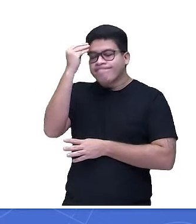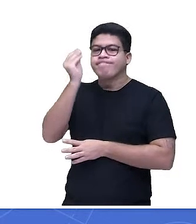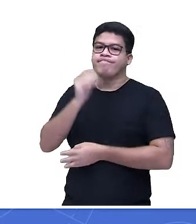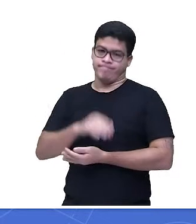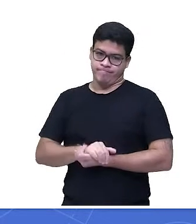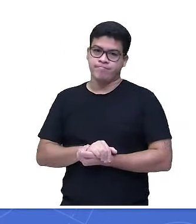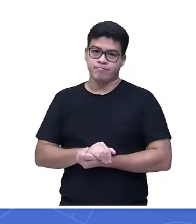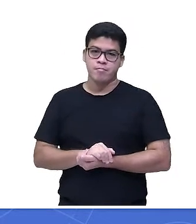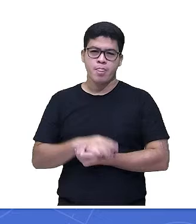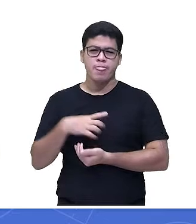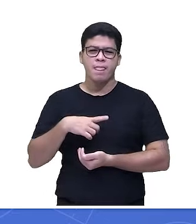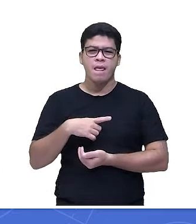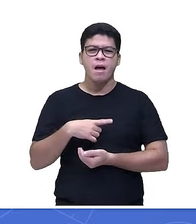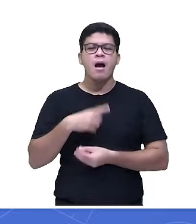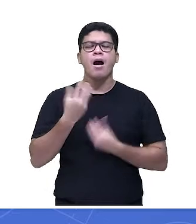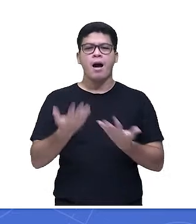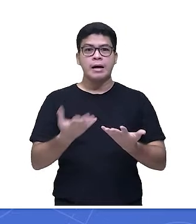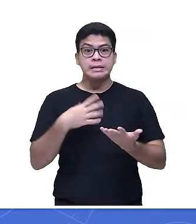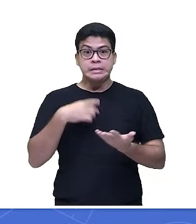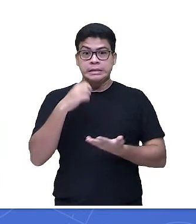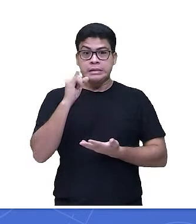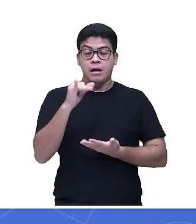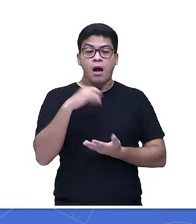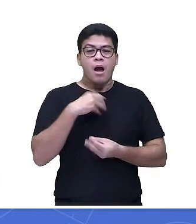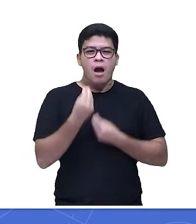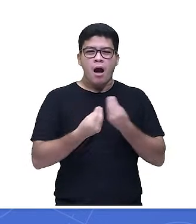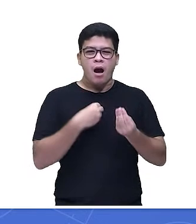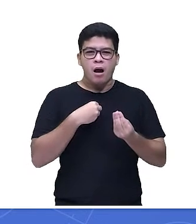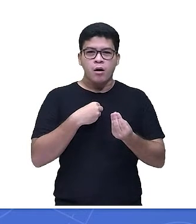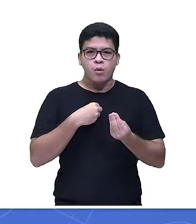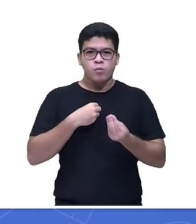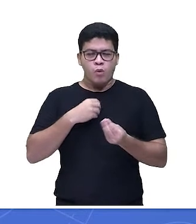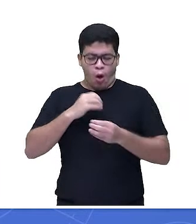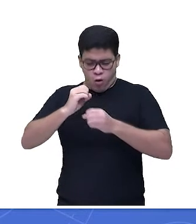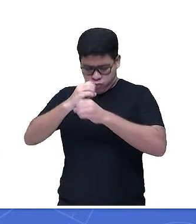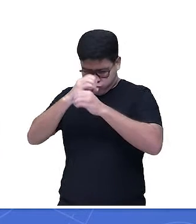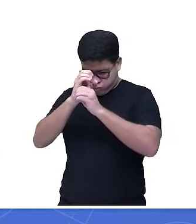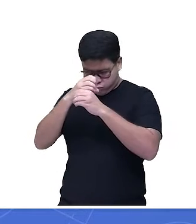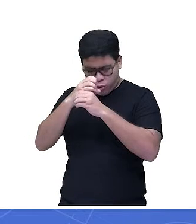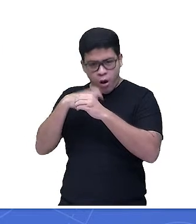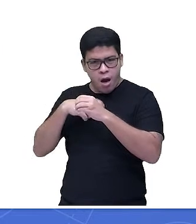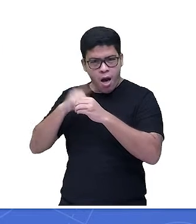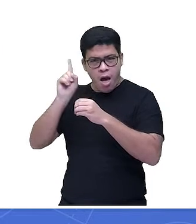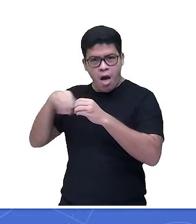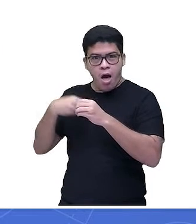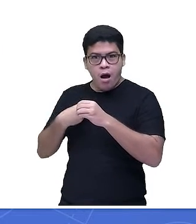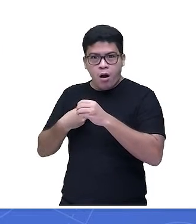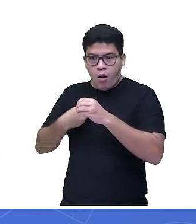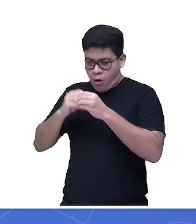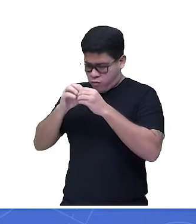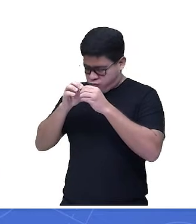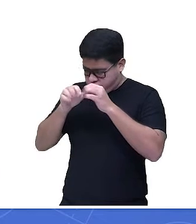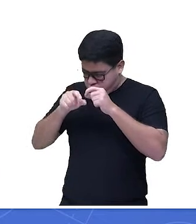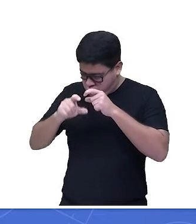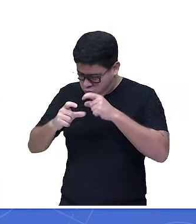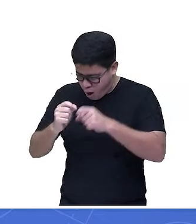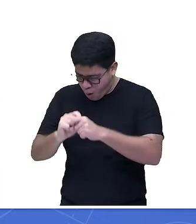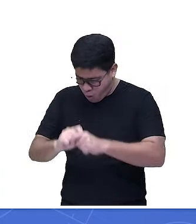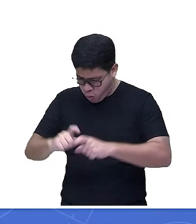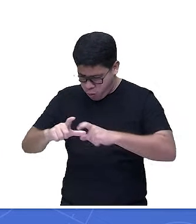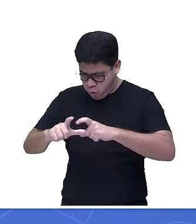tão dispersas, gente. Se a gente utilizar um ultramicroscópio, a gente não consegue